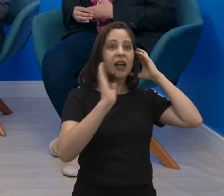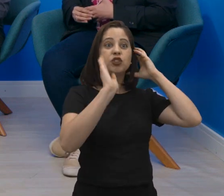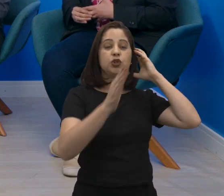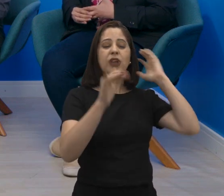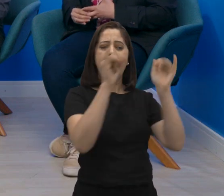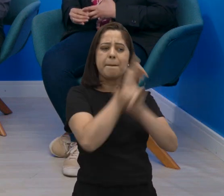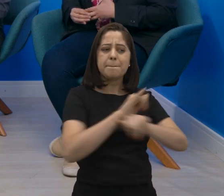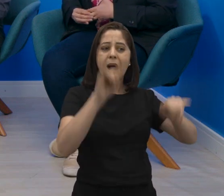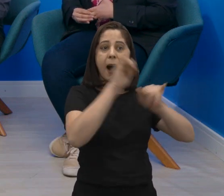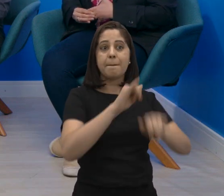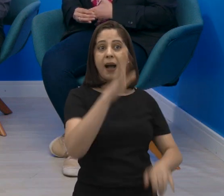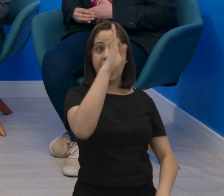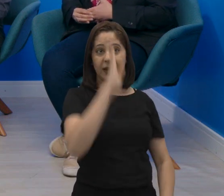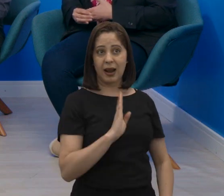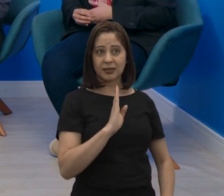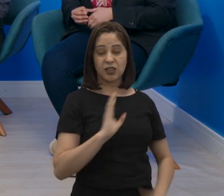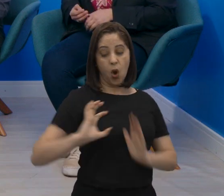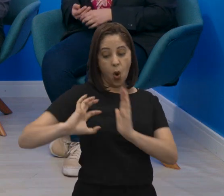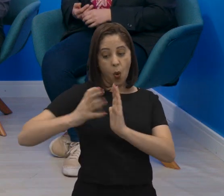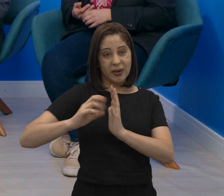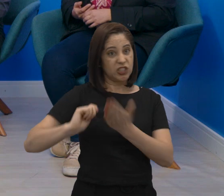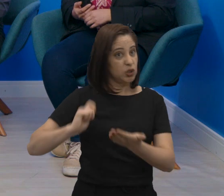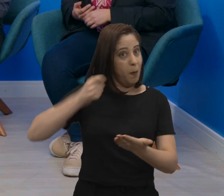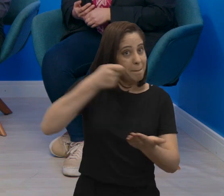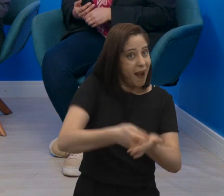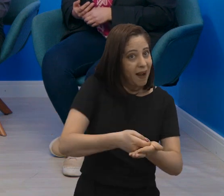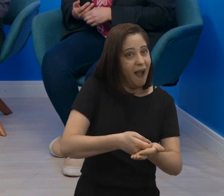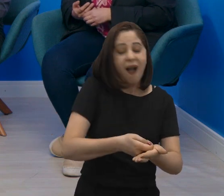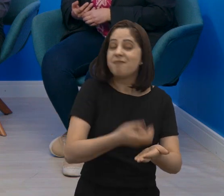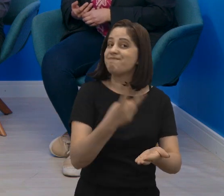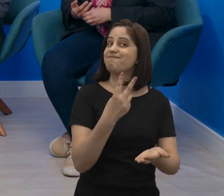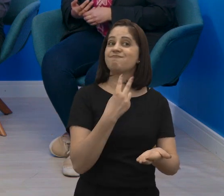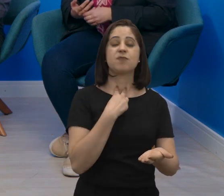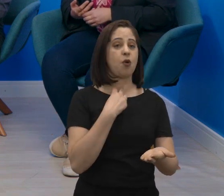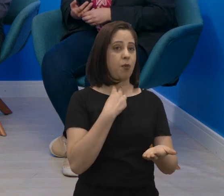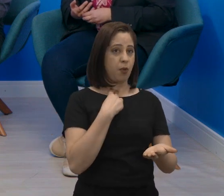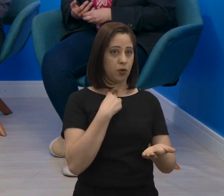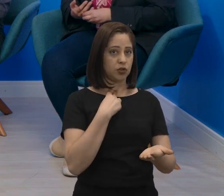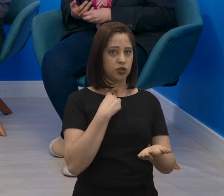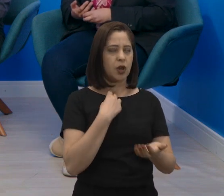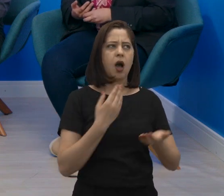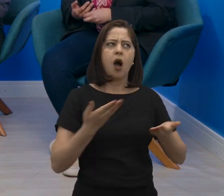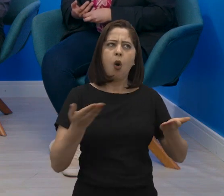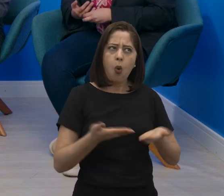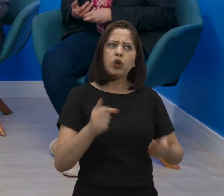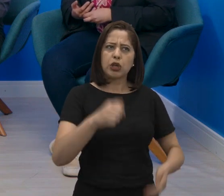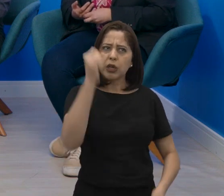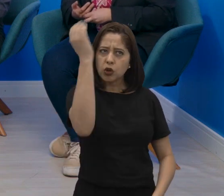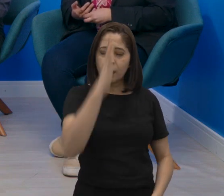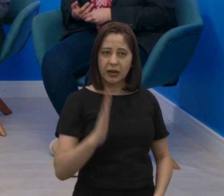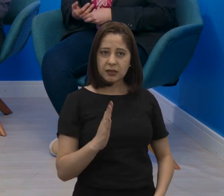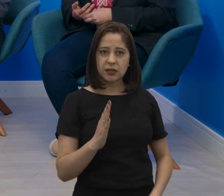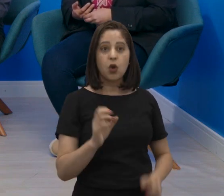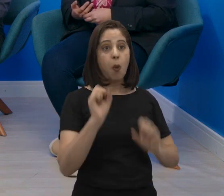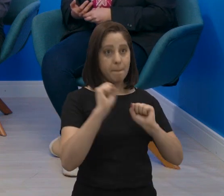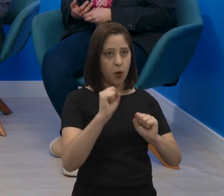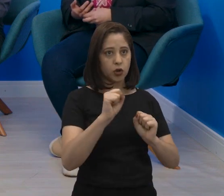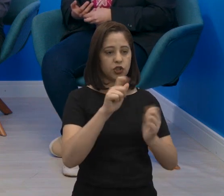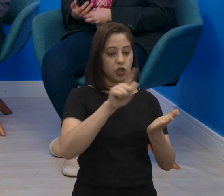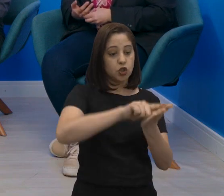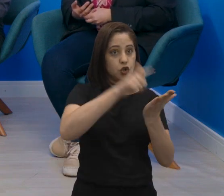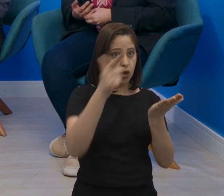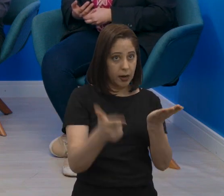proibido qualquer tipo de propaganda paga no rádio e na TV. A propaganda paga que nós temos no Brasil é somente em jornal